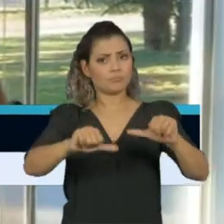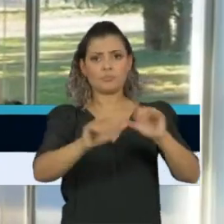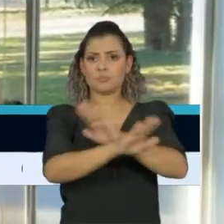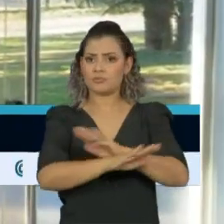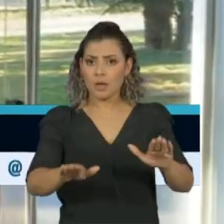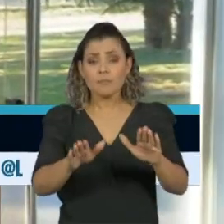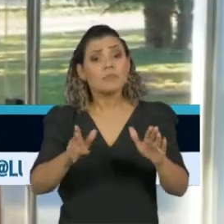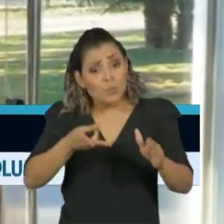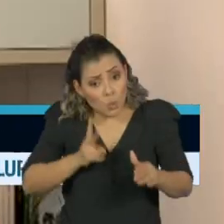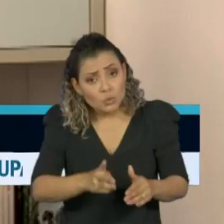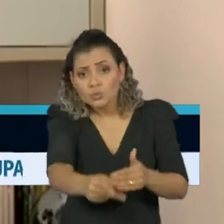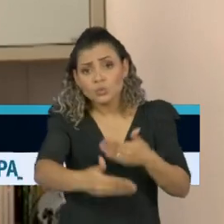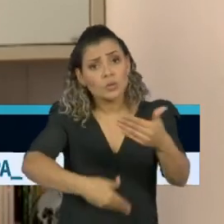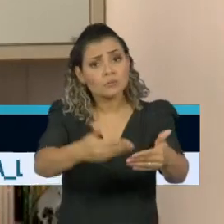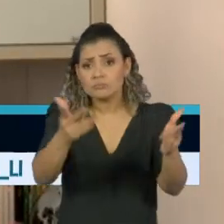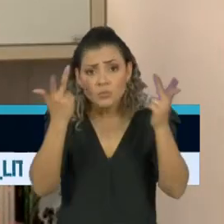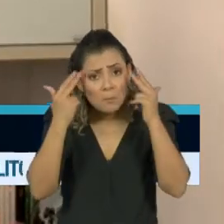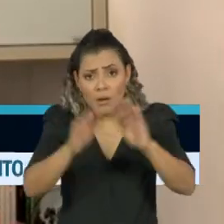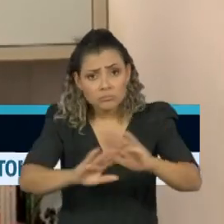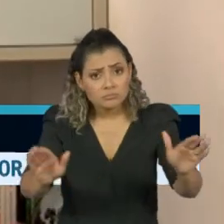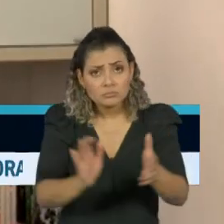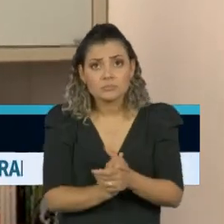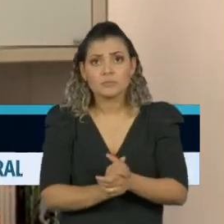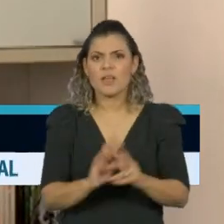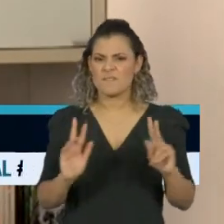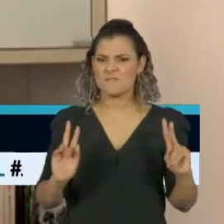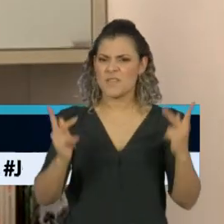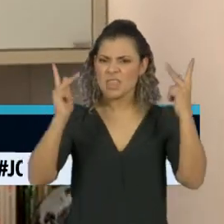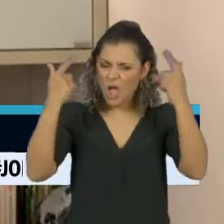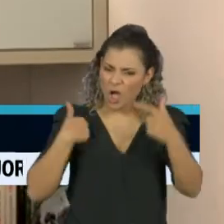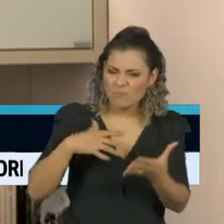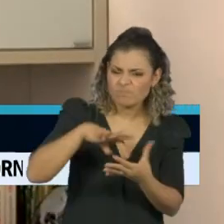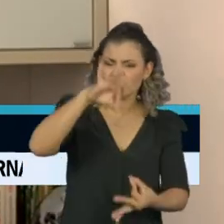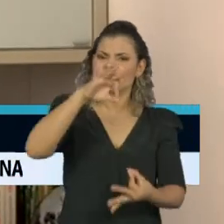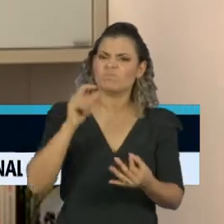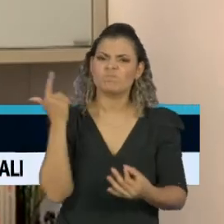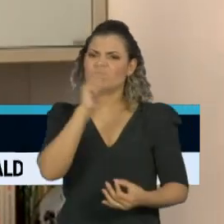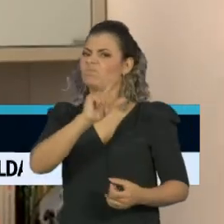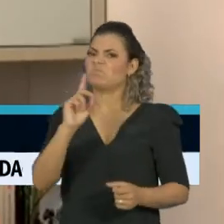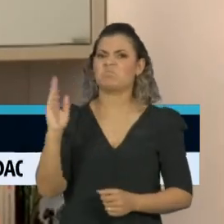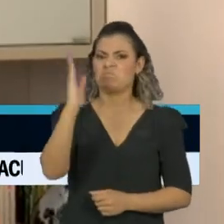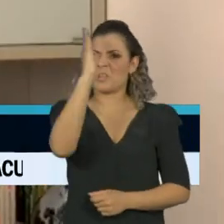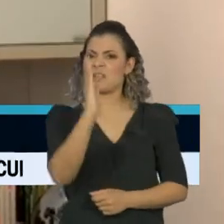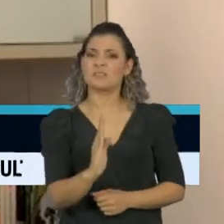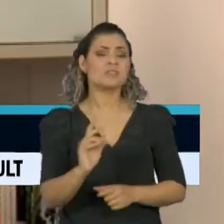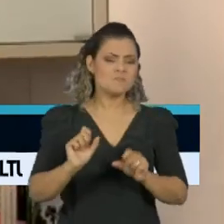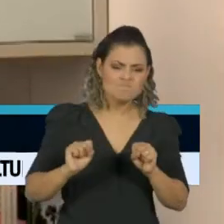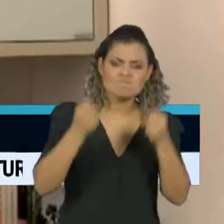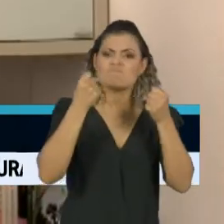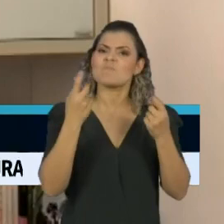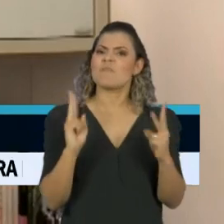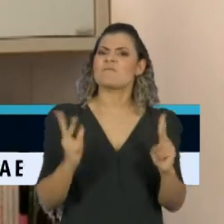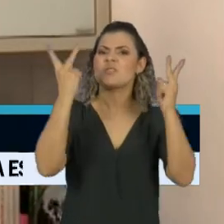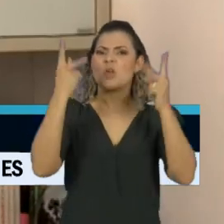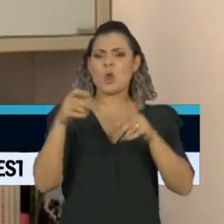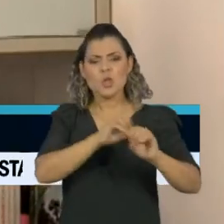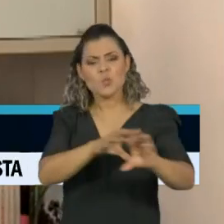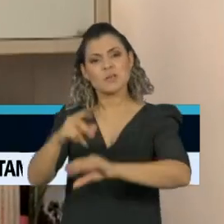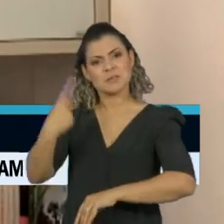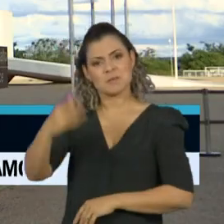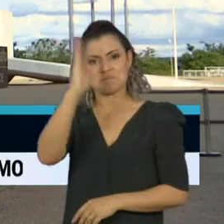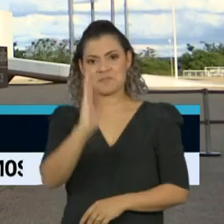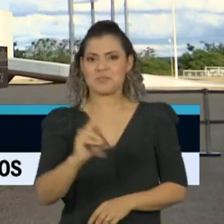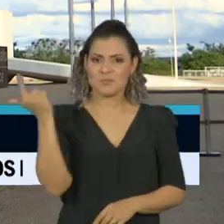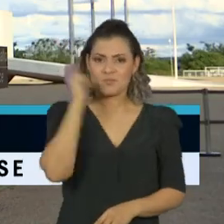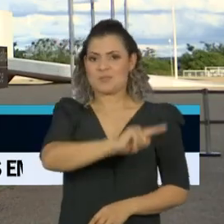portanto segue o jogo 1 vitória da democracia brasileira é uma vitória da educação